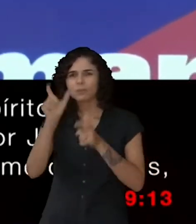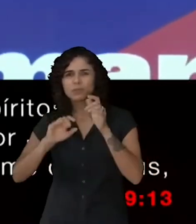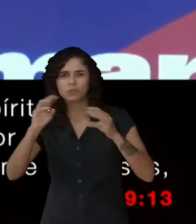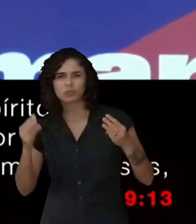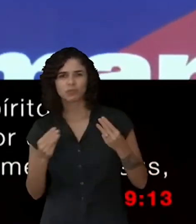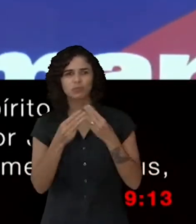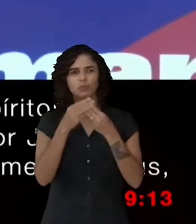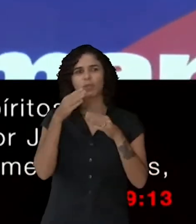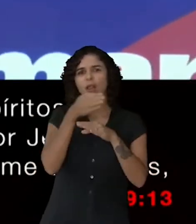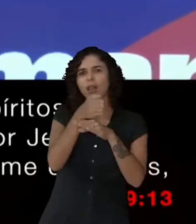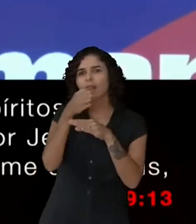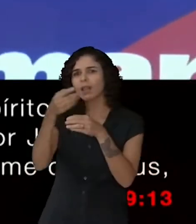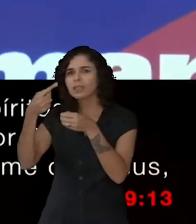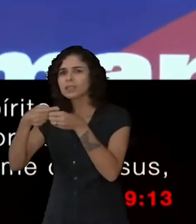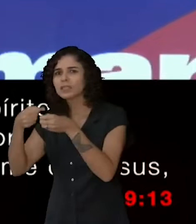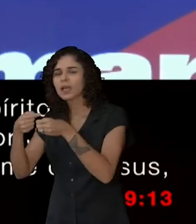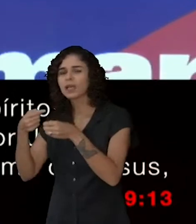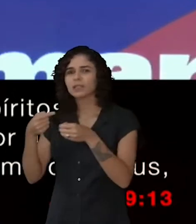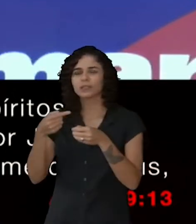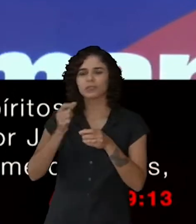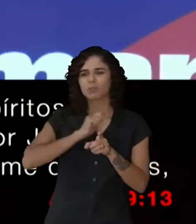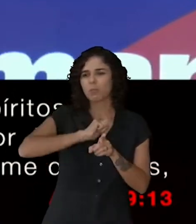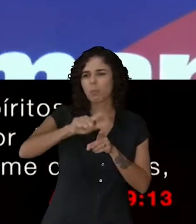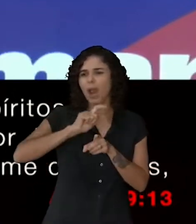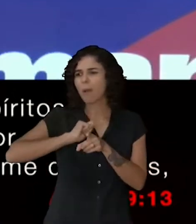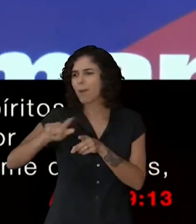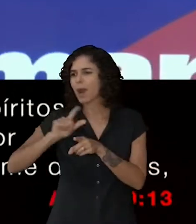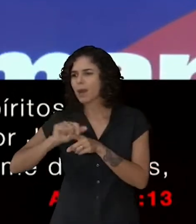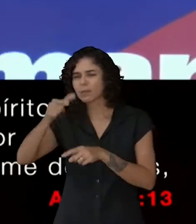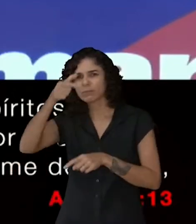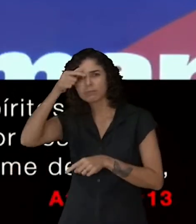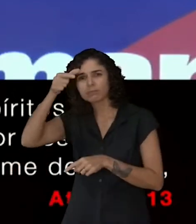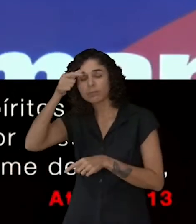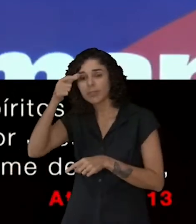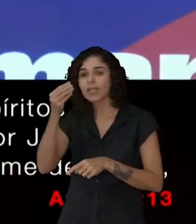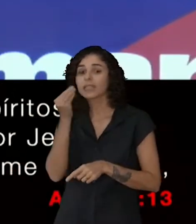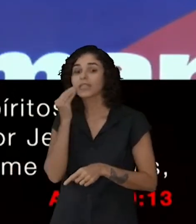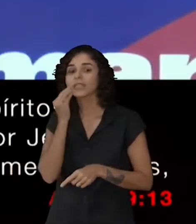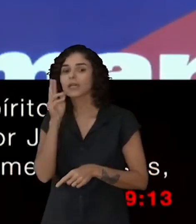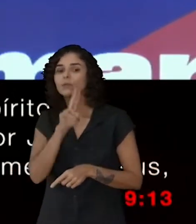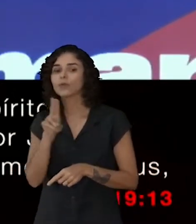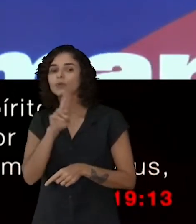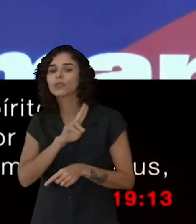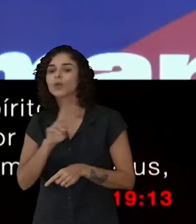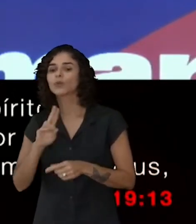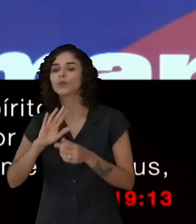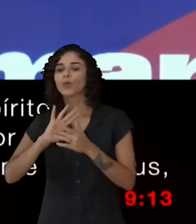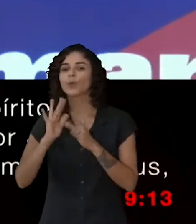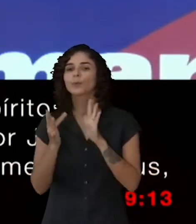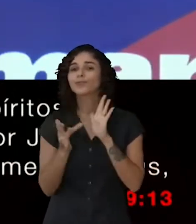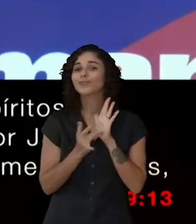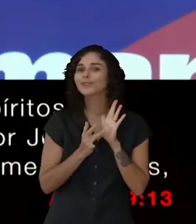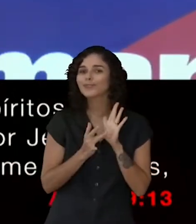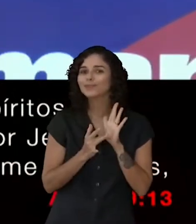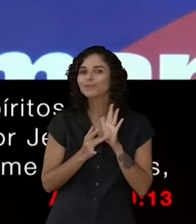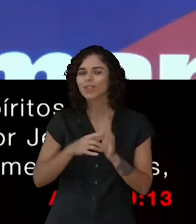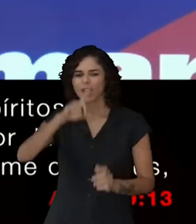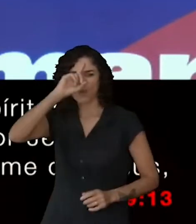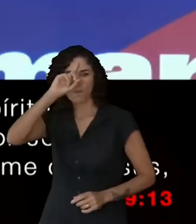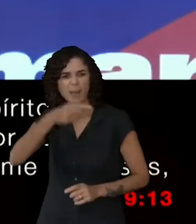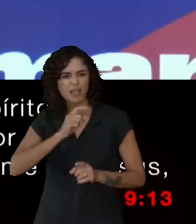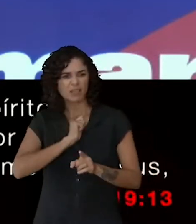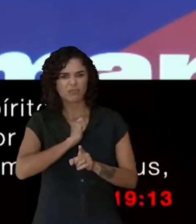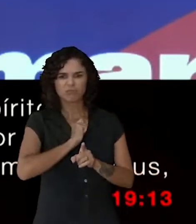pelas cidades expulsando espíritos malignos, tentavam usar o nome do Senhor Jesus, dizendo: ordeno que saia em nome